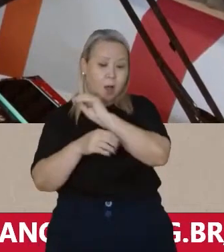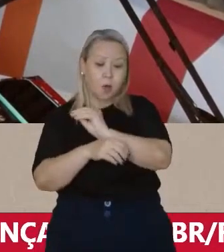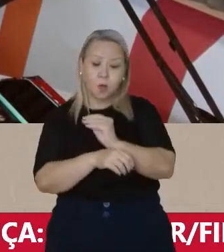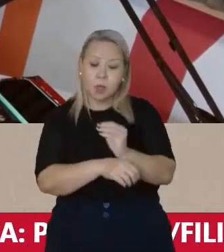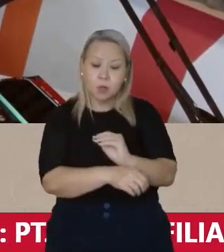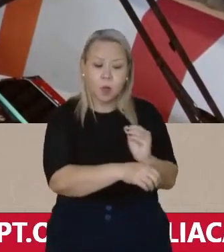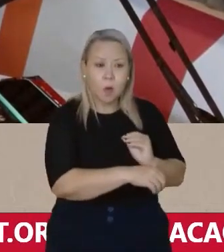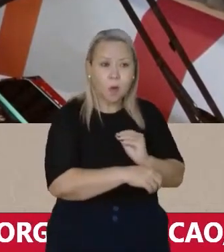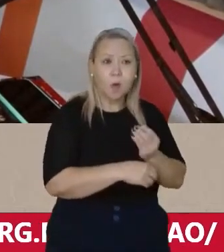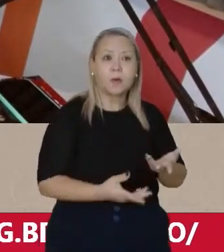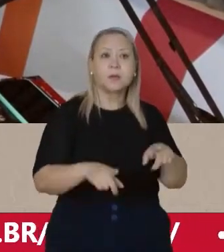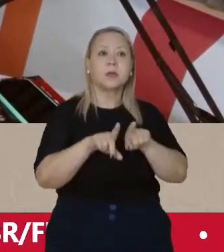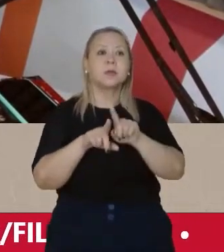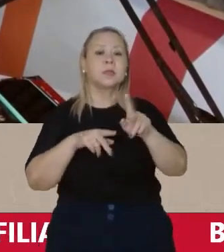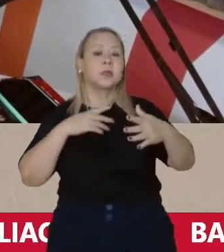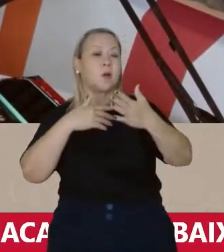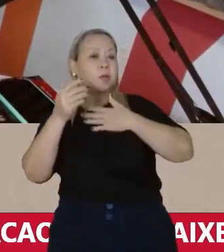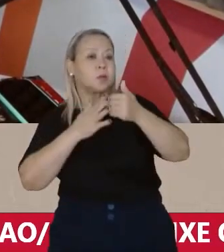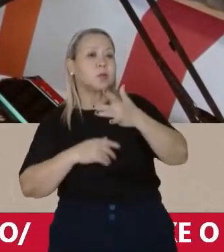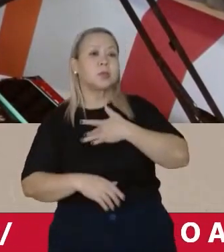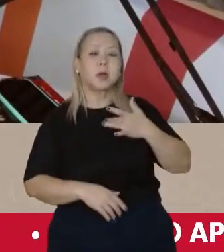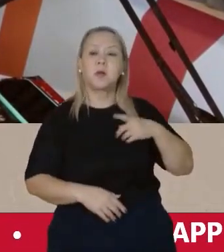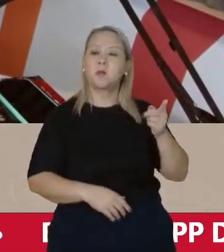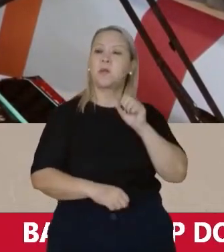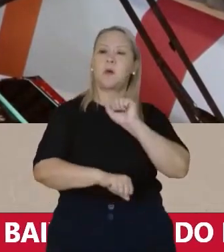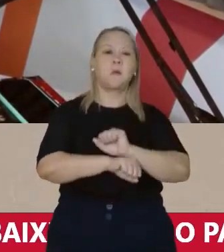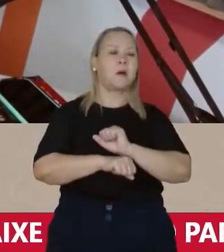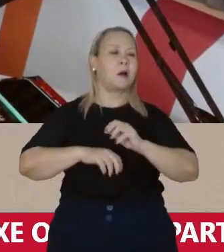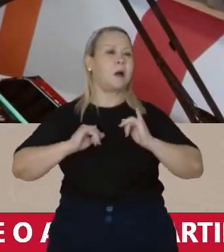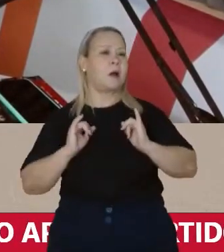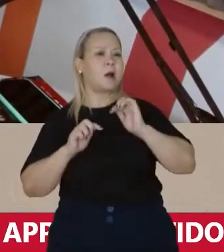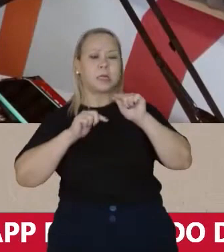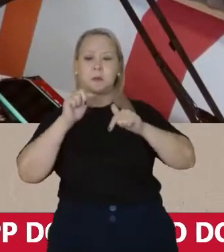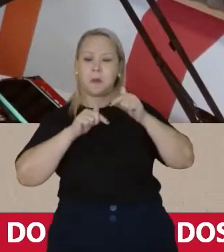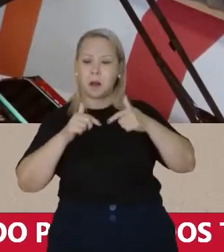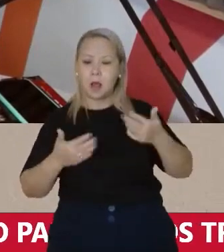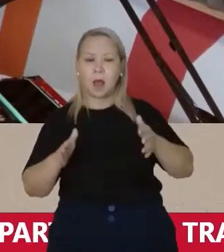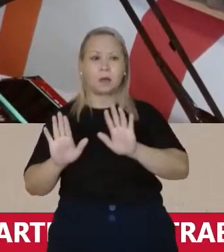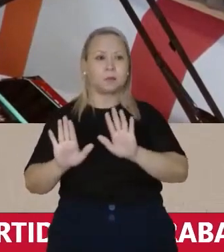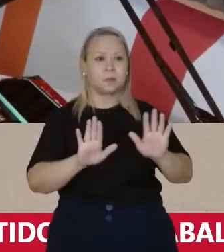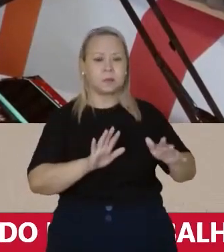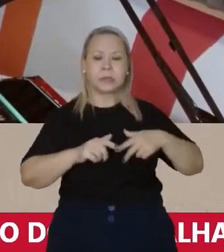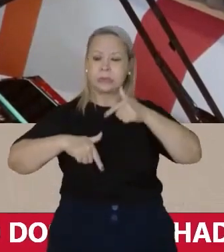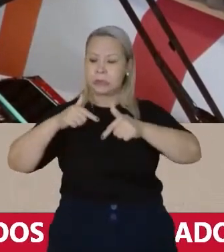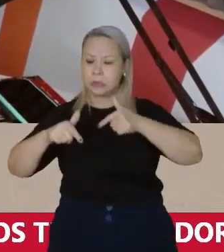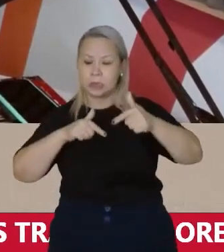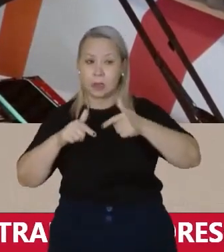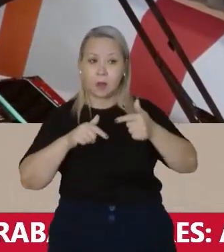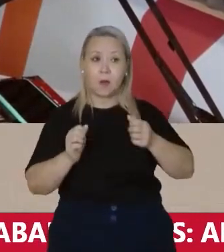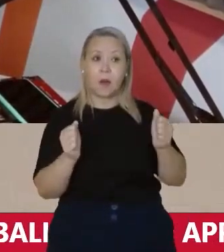estiveram, assim como os profissionais de saúde, não pararam de trabalhar, estiveram ali na linha de frente, expostas ao vírus. Eu queria que a